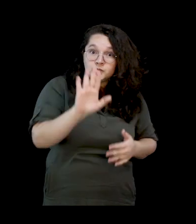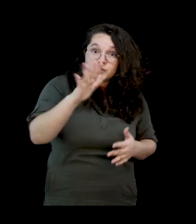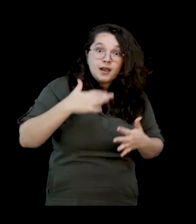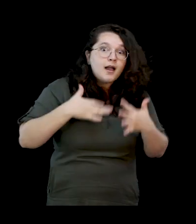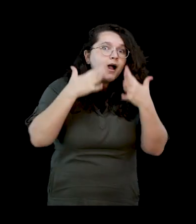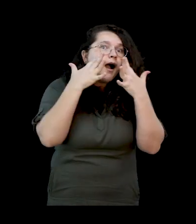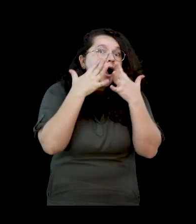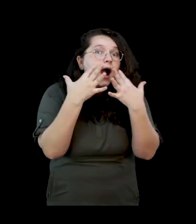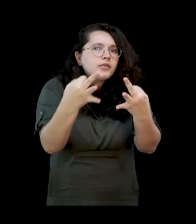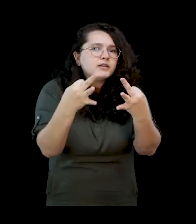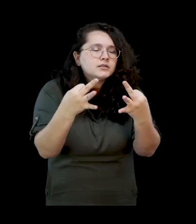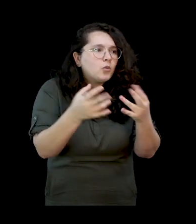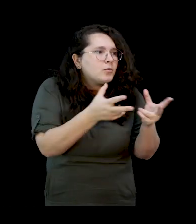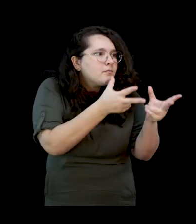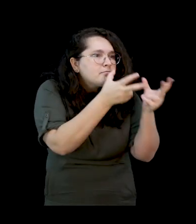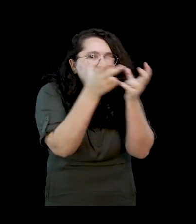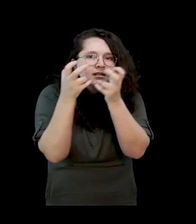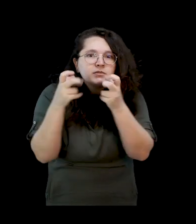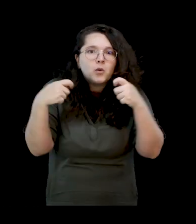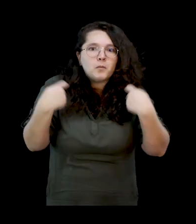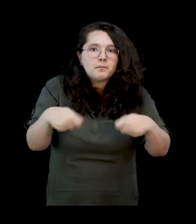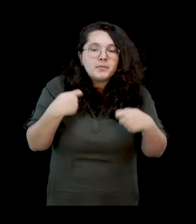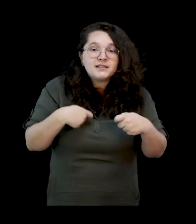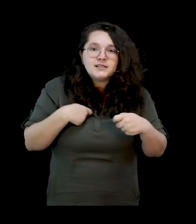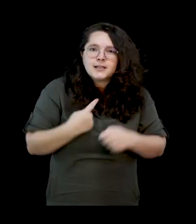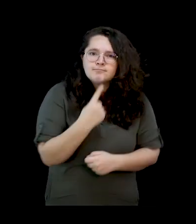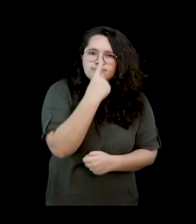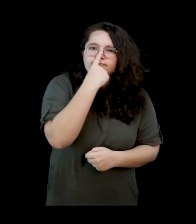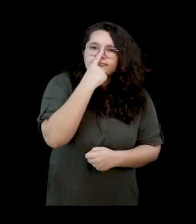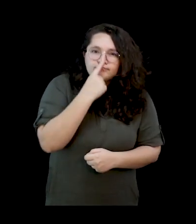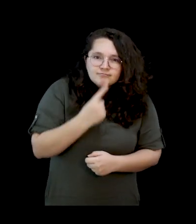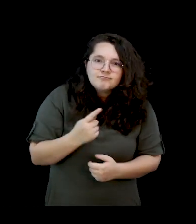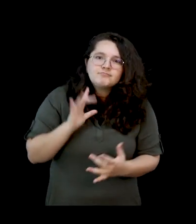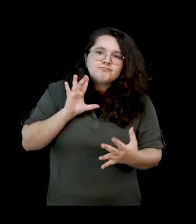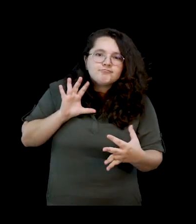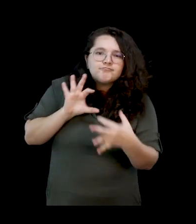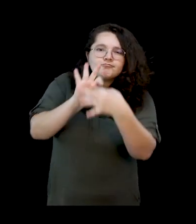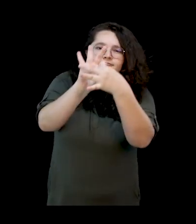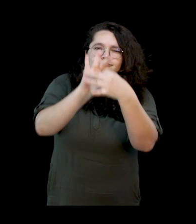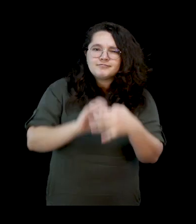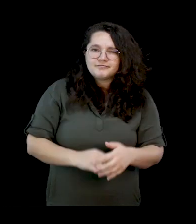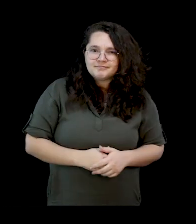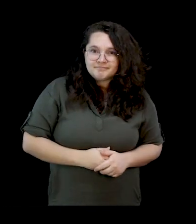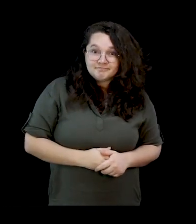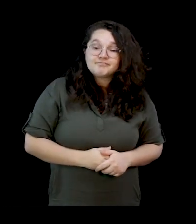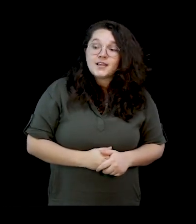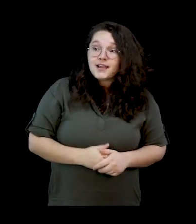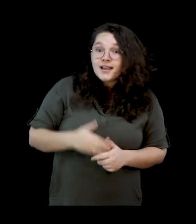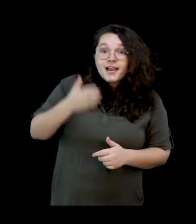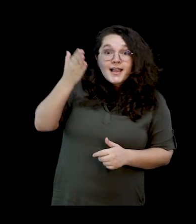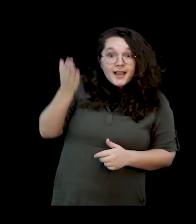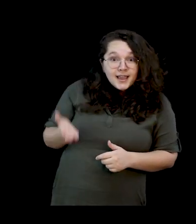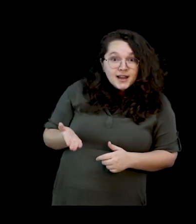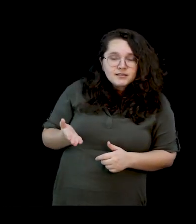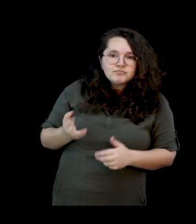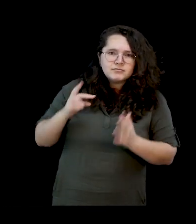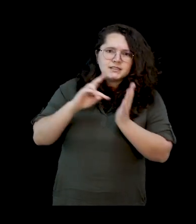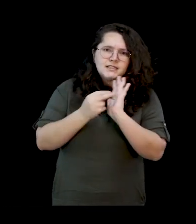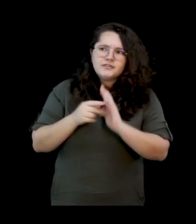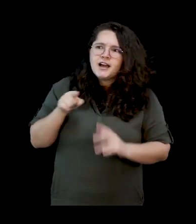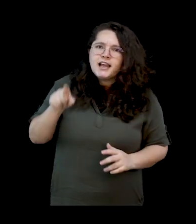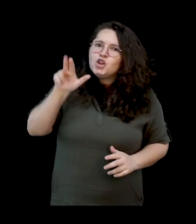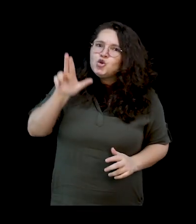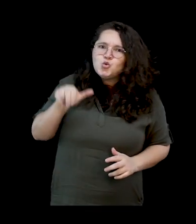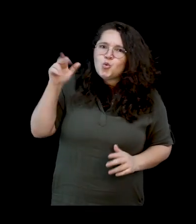percepção requer envolvimento. Isto significa nada mais nada menos que o Antoni Muntadas, que nunca leu o Zimmel, tenho